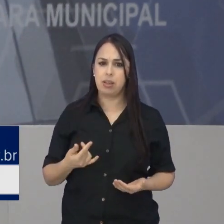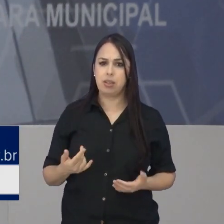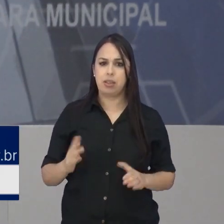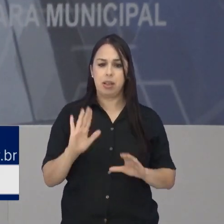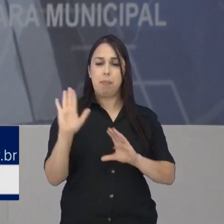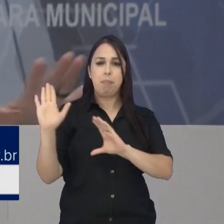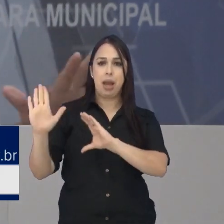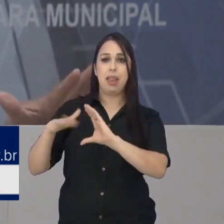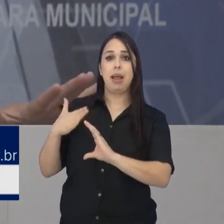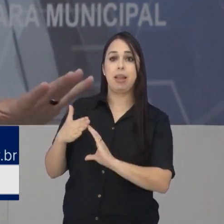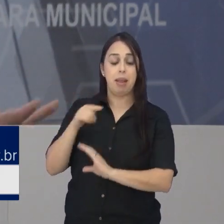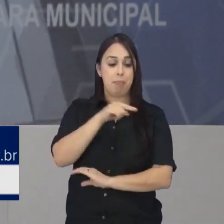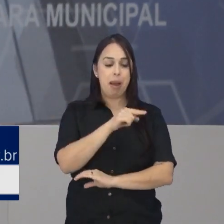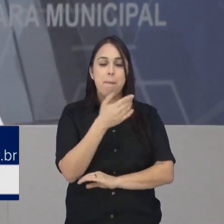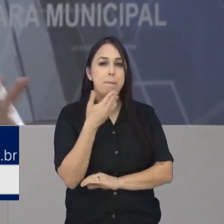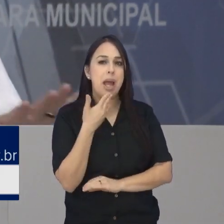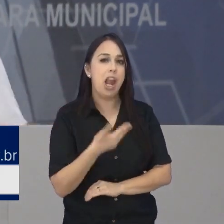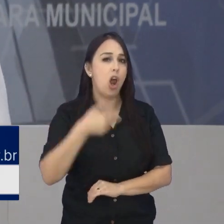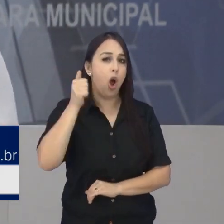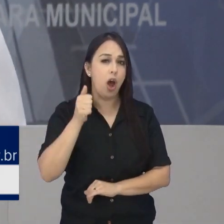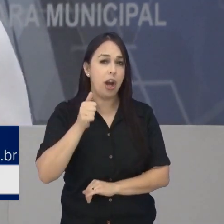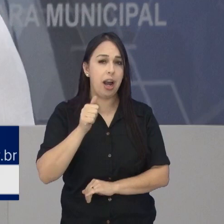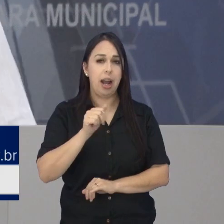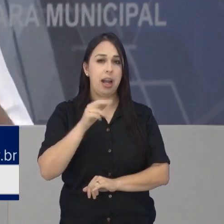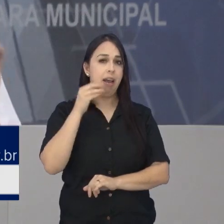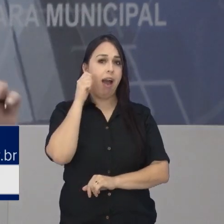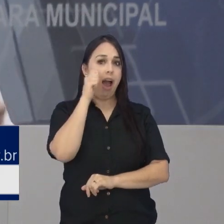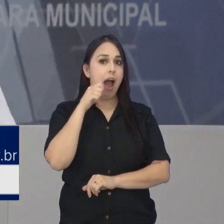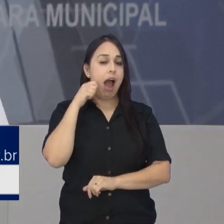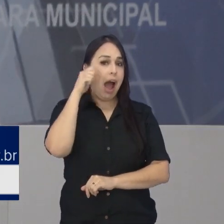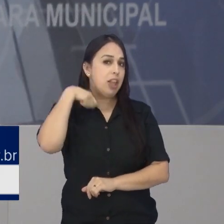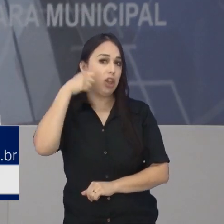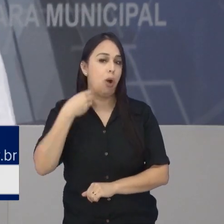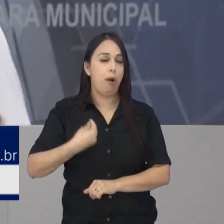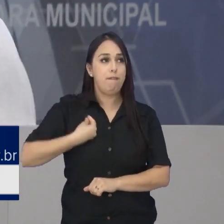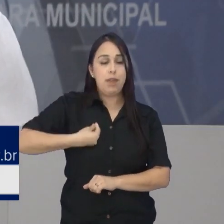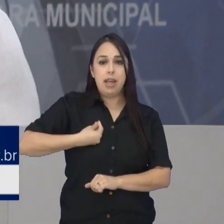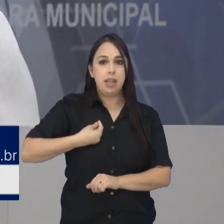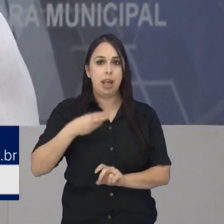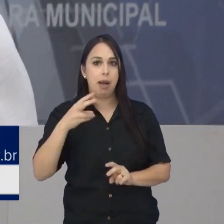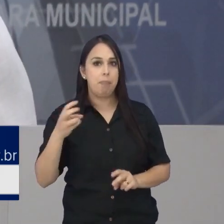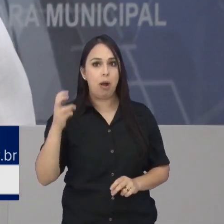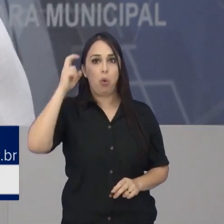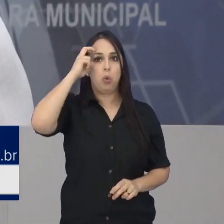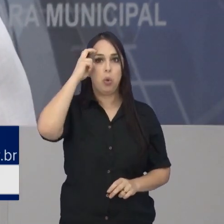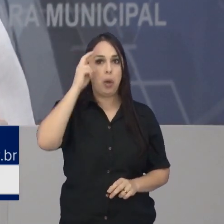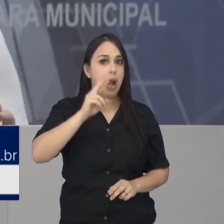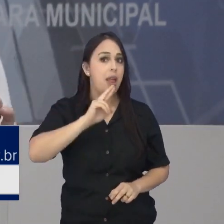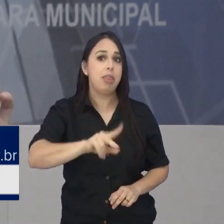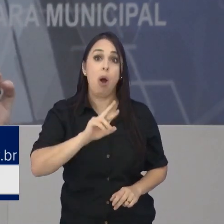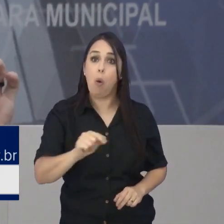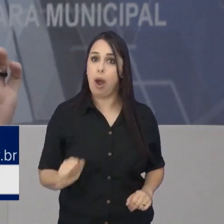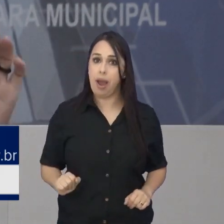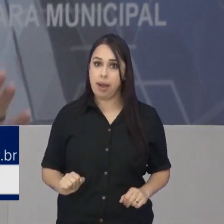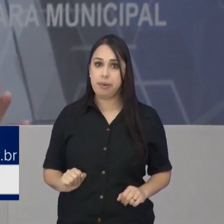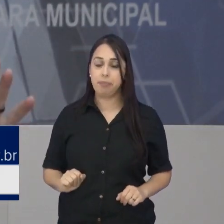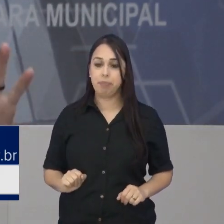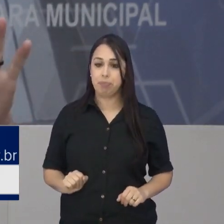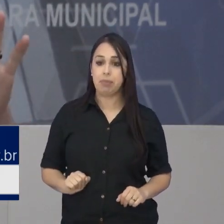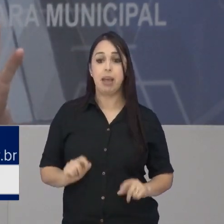não é nada para melhorar a vida de ninguém, dos artistas, não é para melhorar a cultura, a questão cultural da cidade, não.